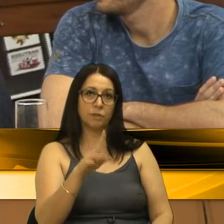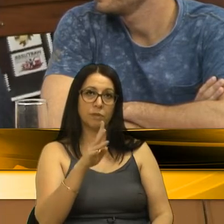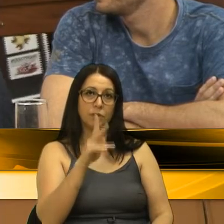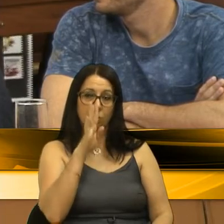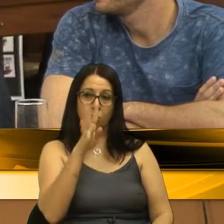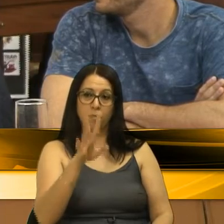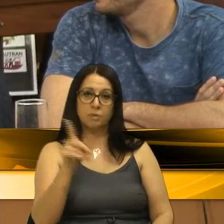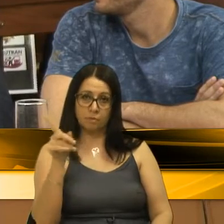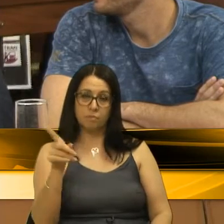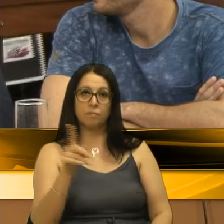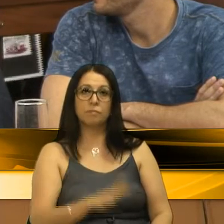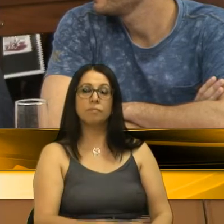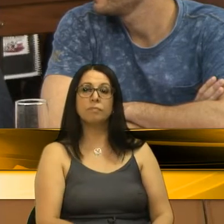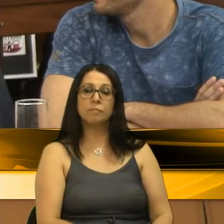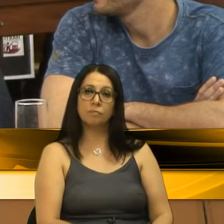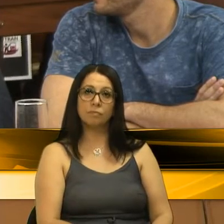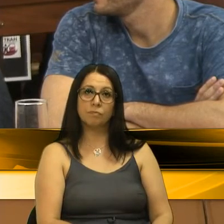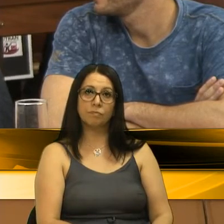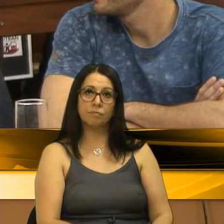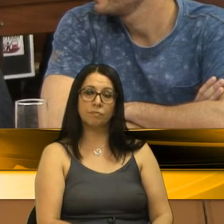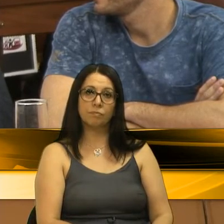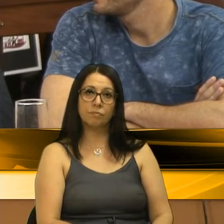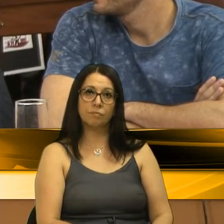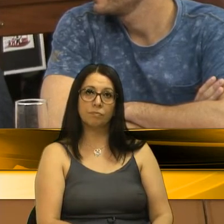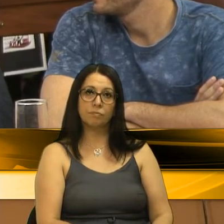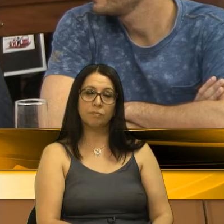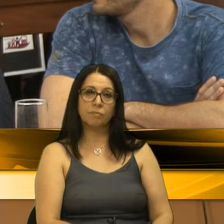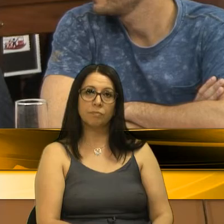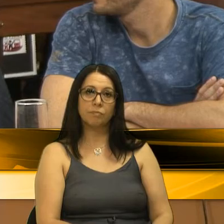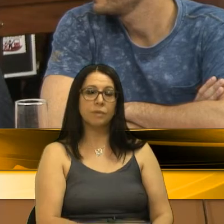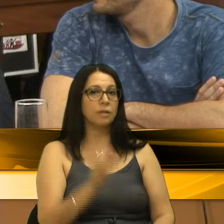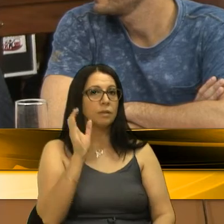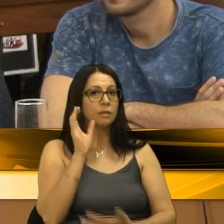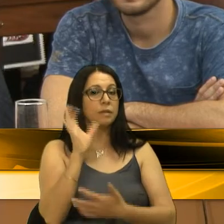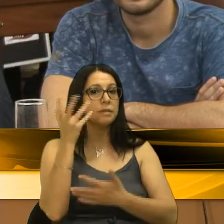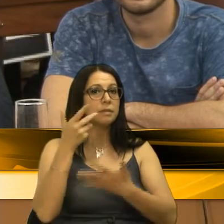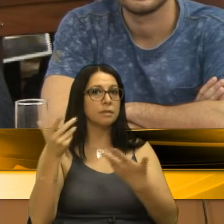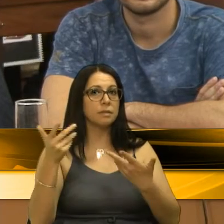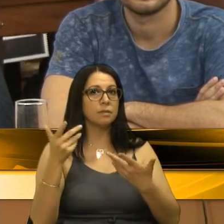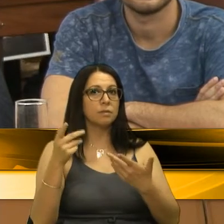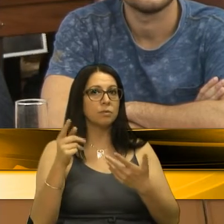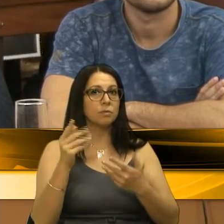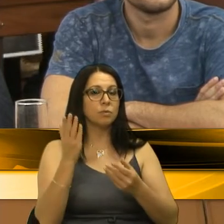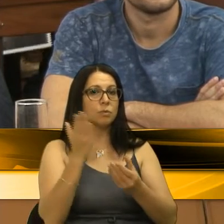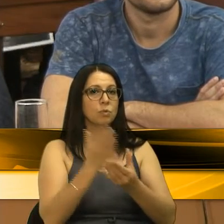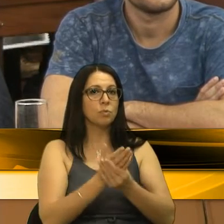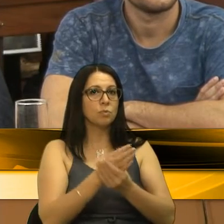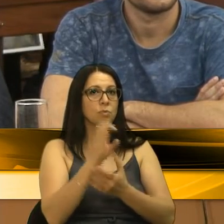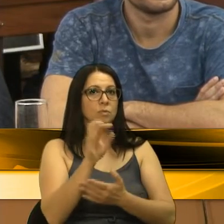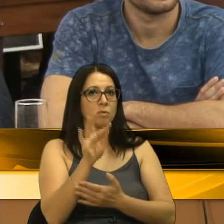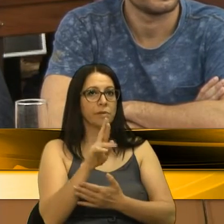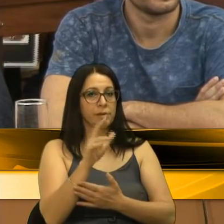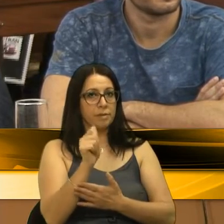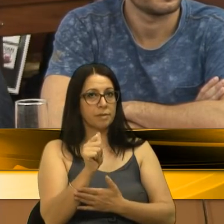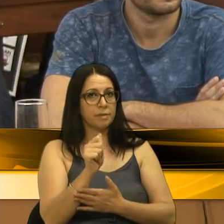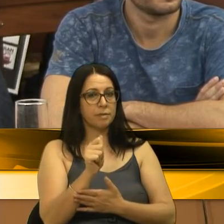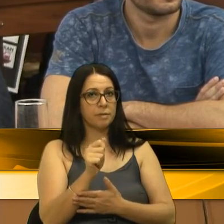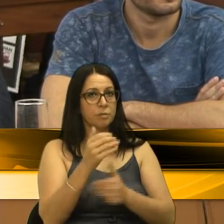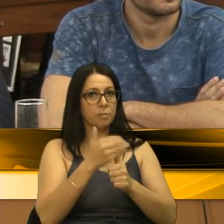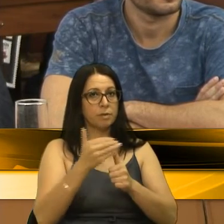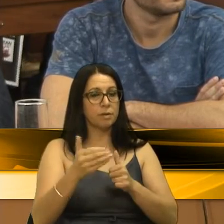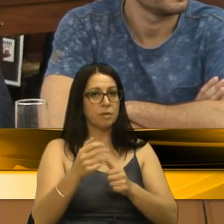pessoal. plenário me deixar falar, eu solicito a Vossa Senhoria que dê conhecimento à senhora